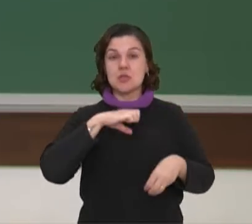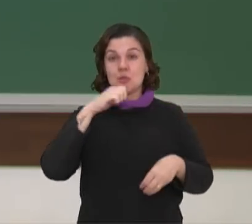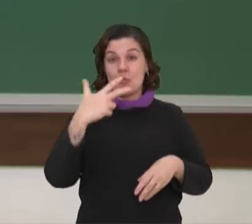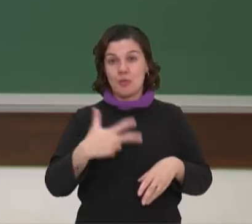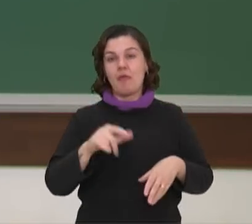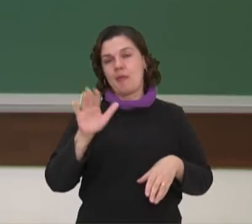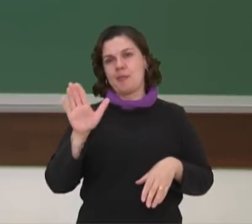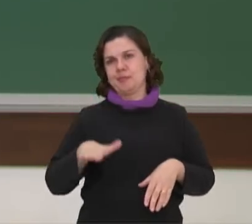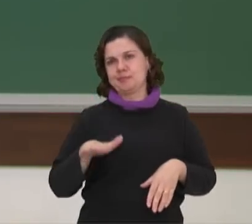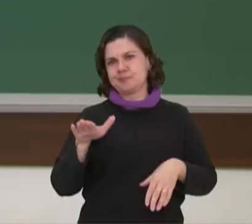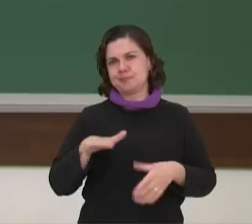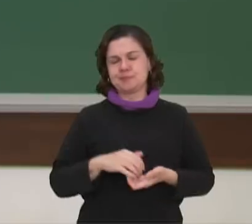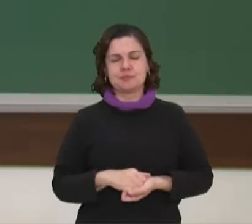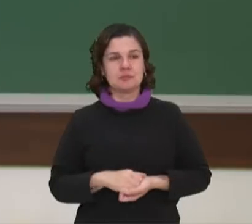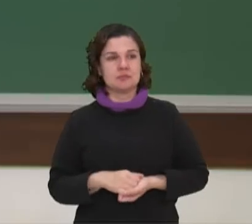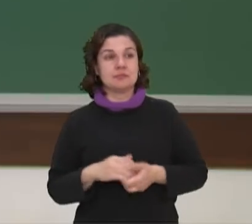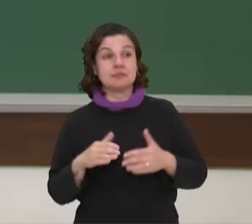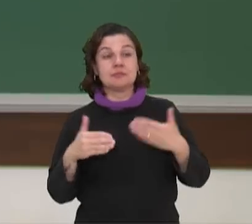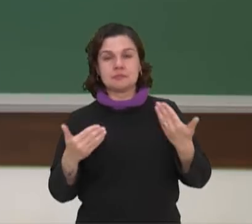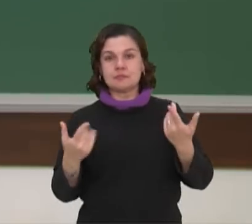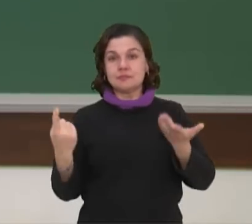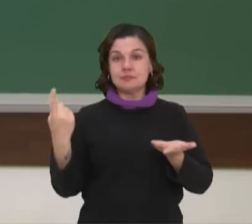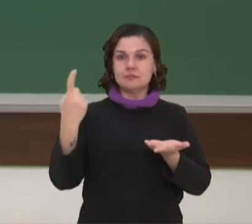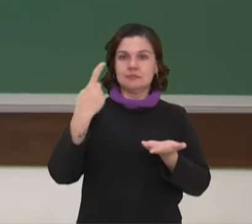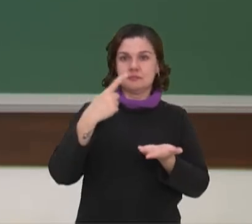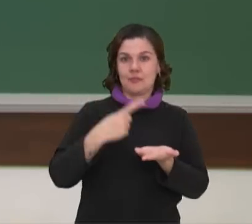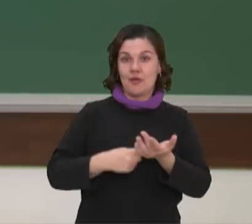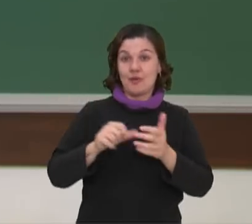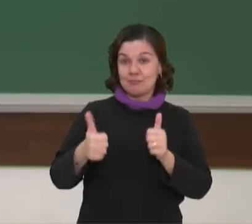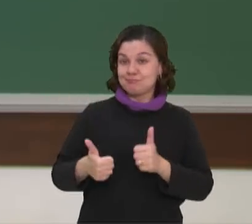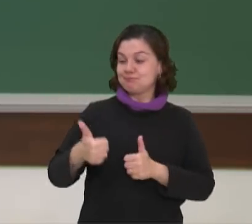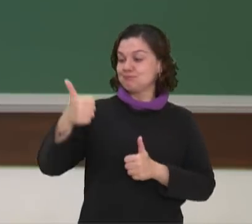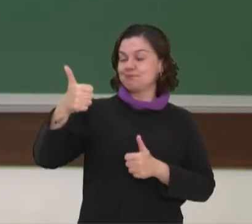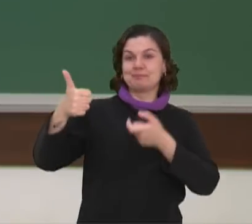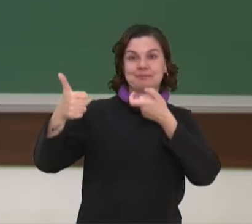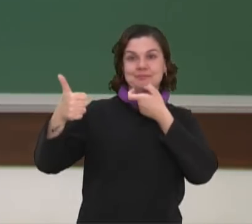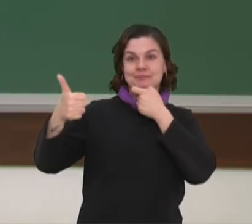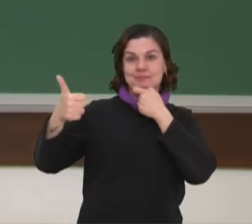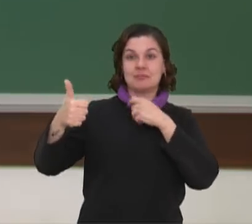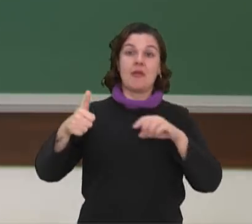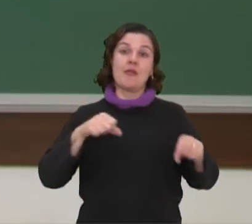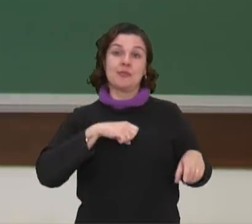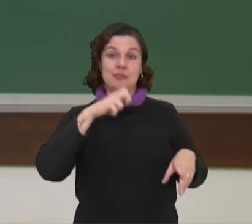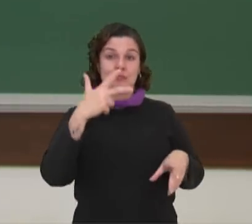baratos. Então esse acordo foi muito mais benéfico para a Inglaterra.